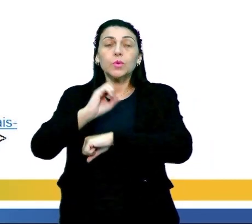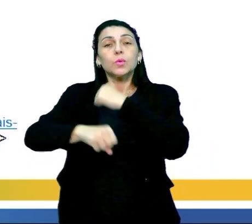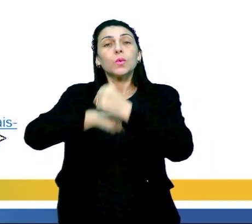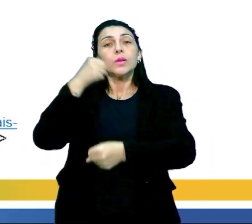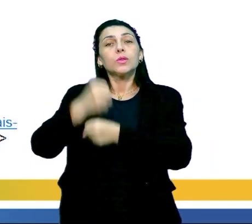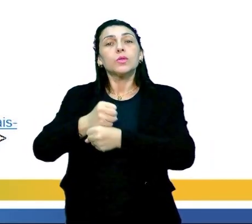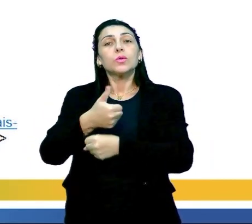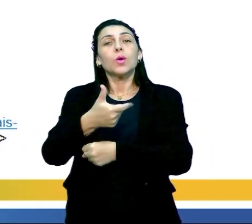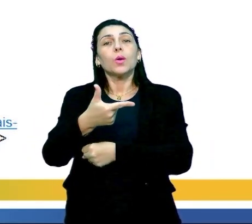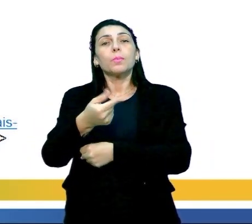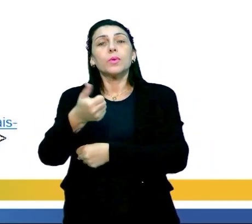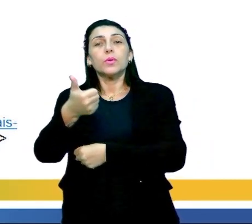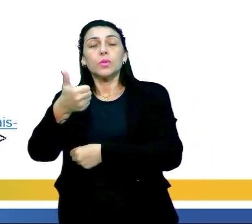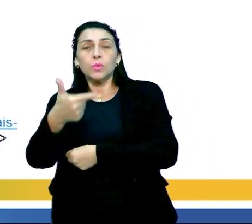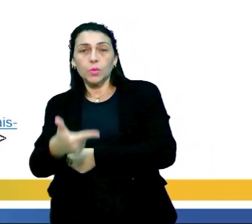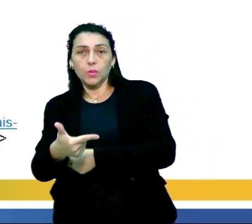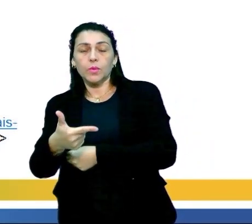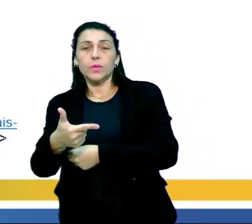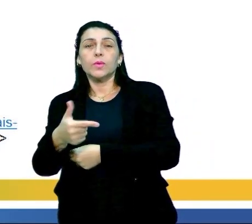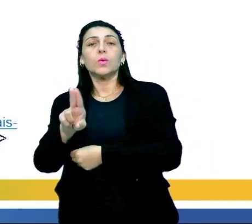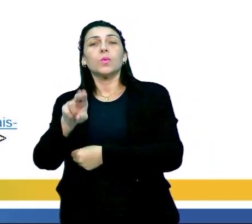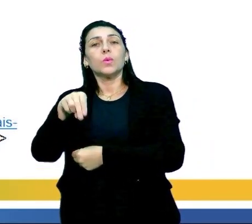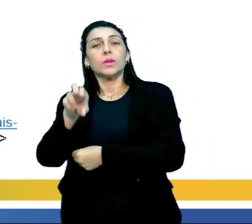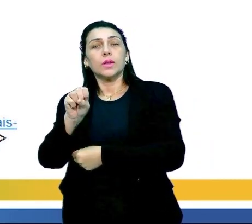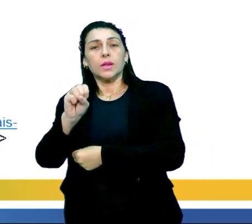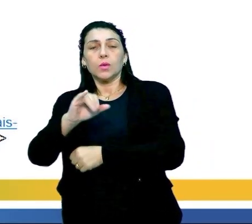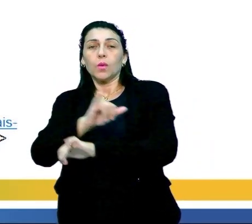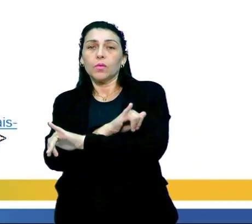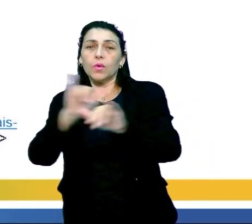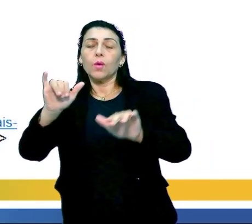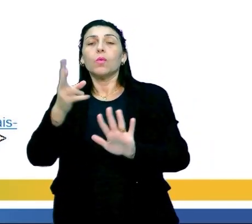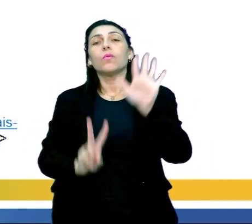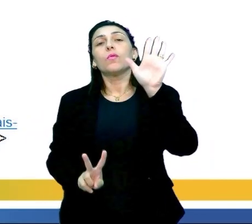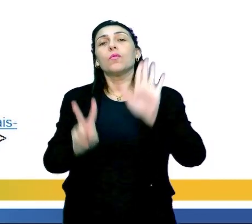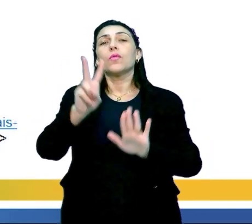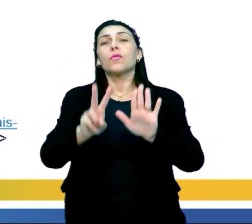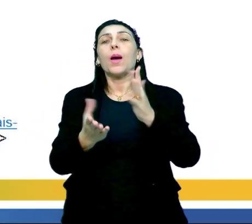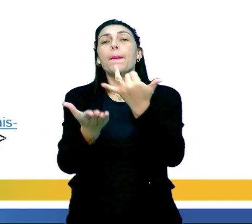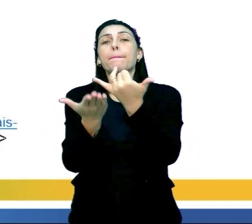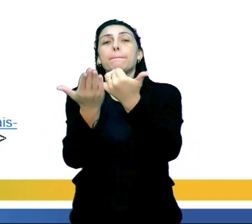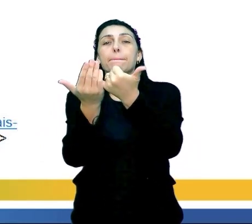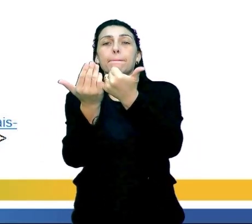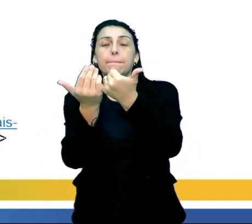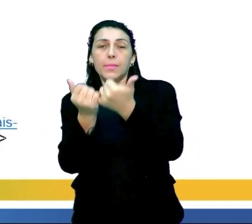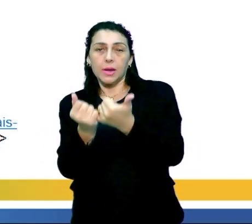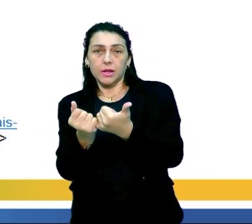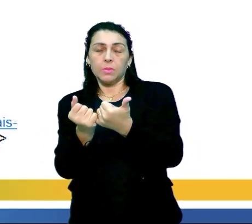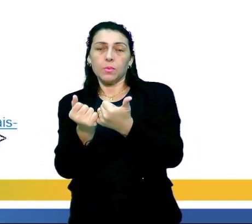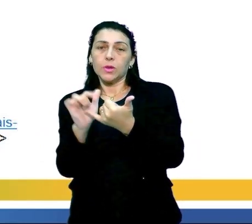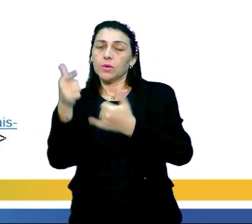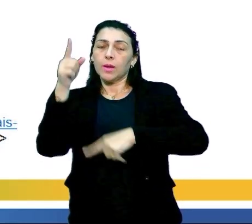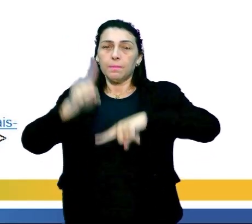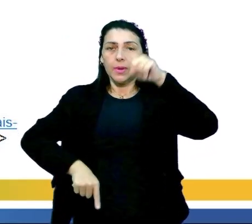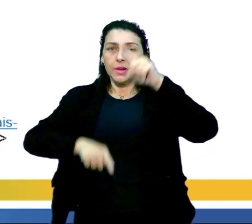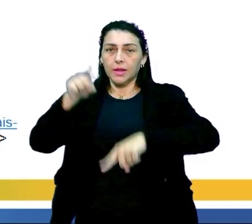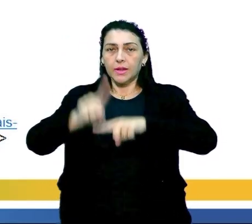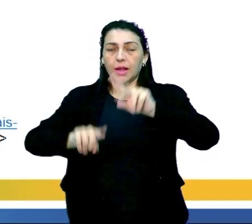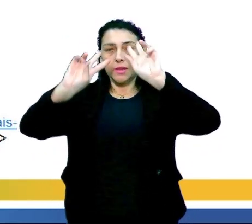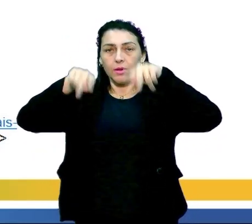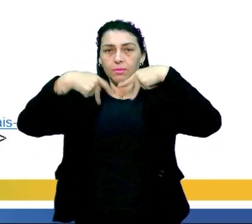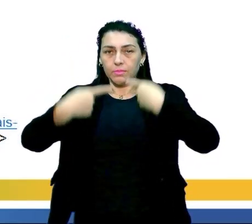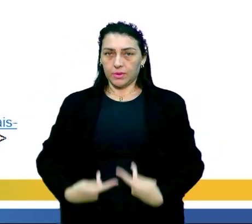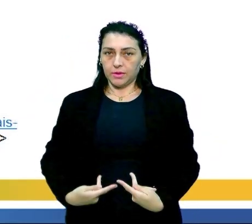de 2012, a Unesco proclamou o frevo como patrimônio imaterial da